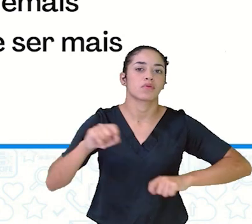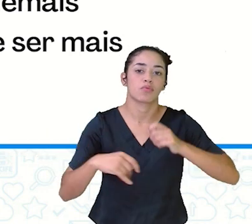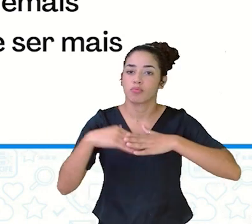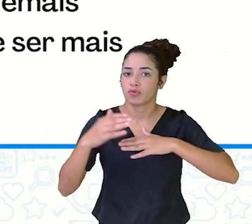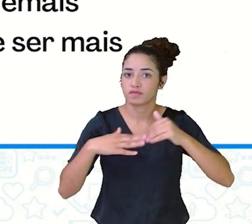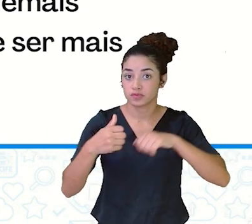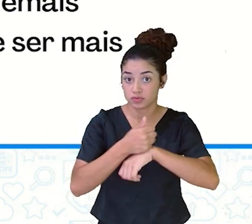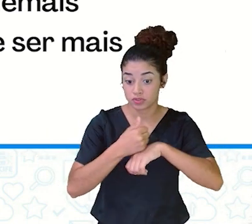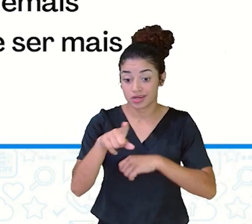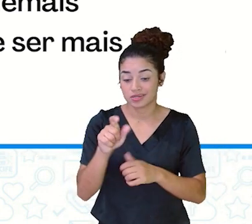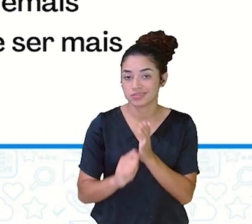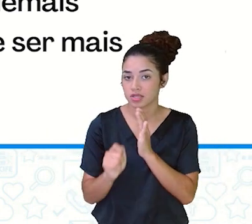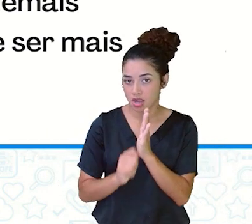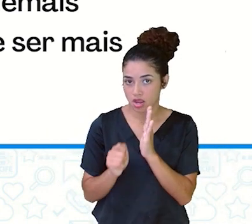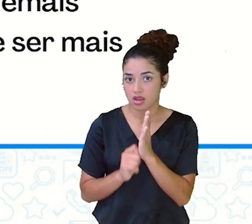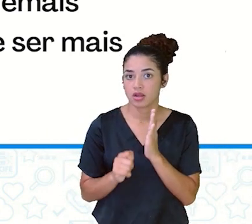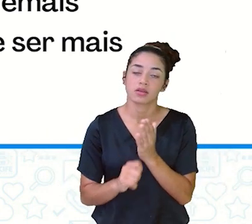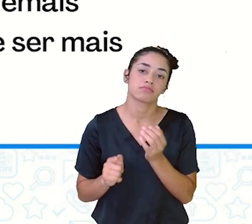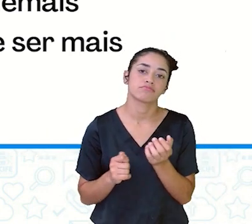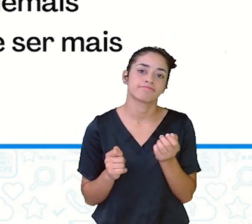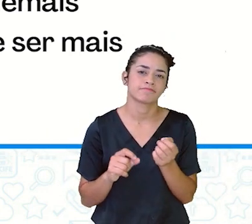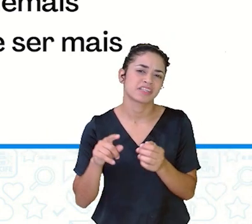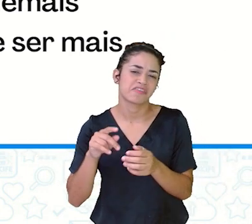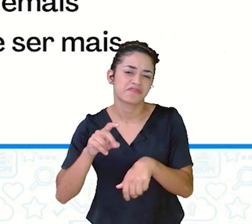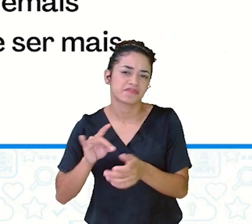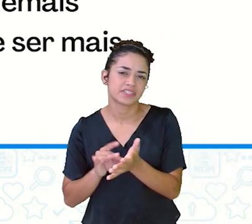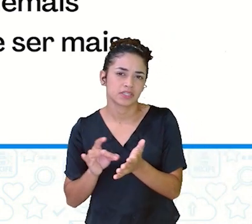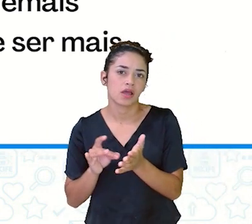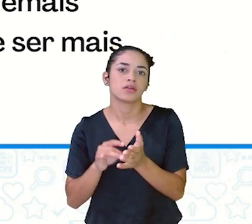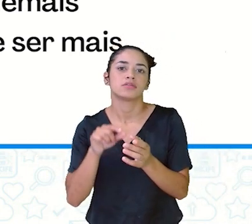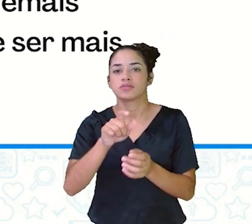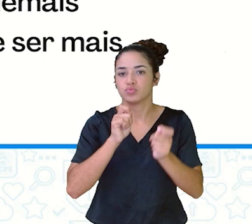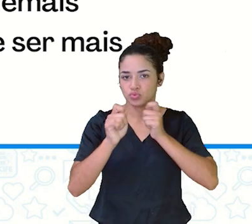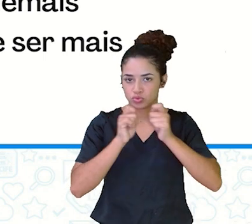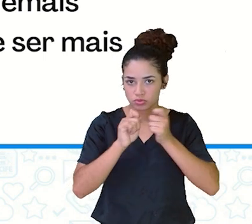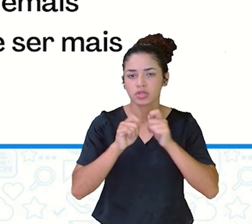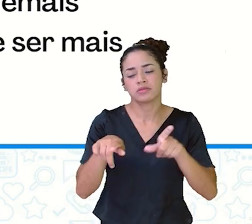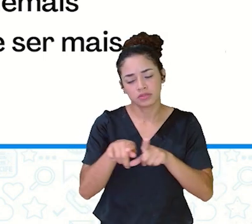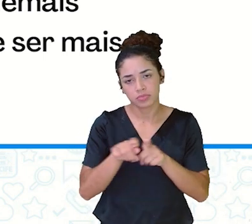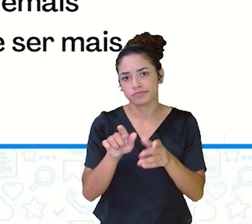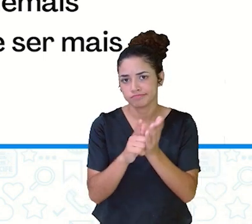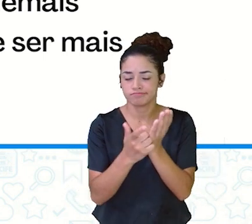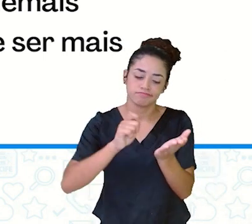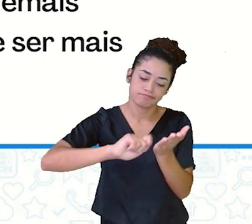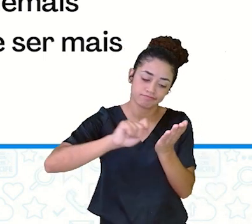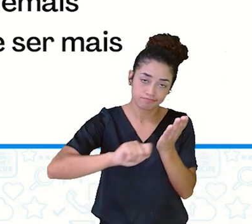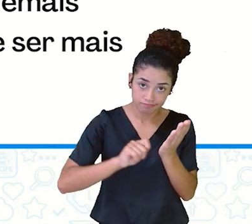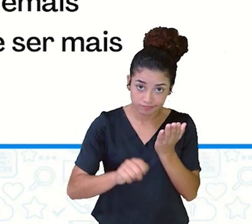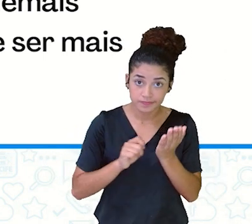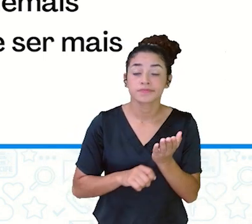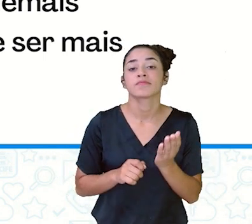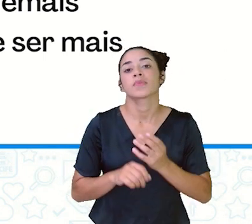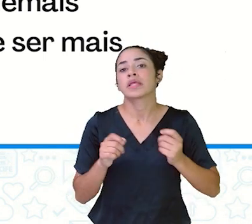escreve crônicas, ou até mesmo um escritor, mas é mais como um jornalista, que também você pode encontrar